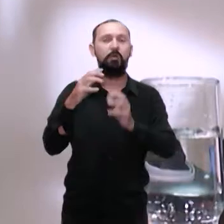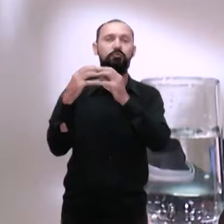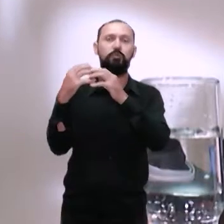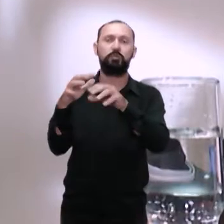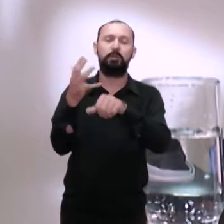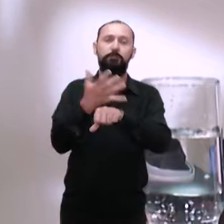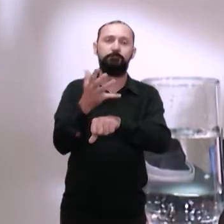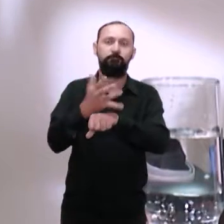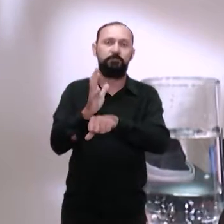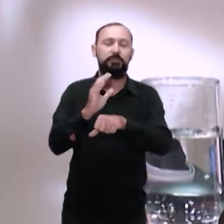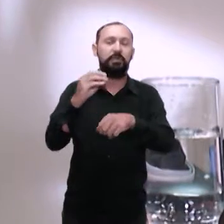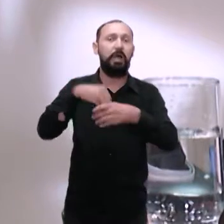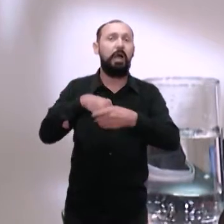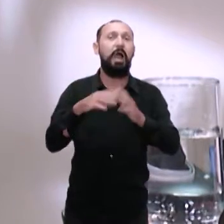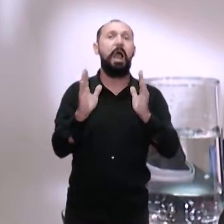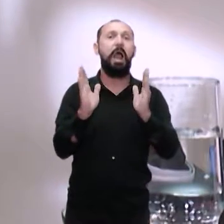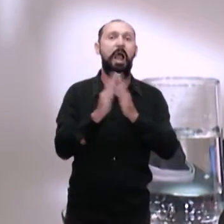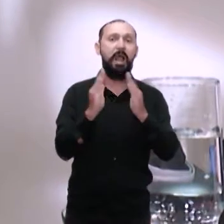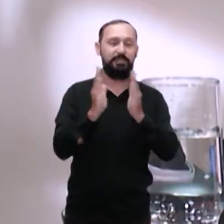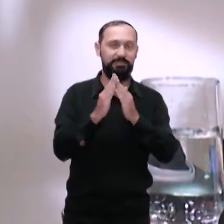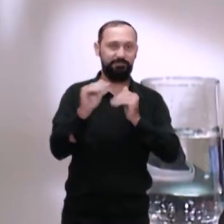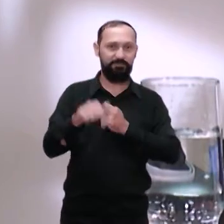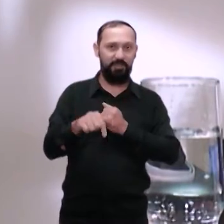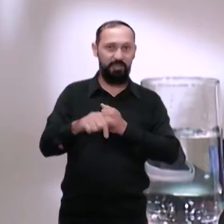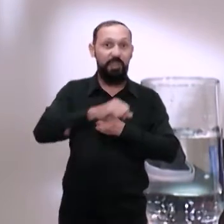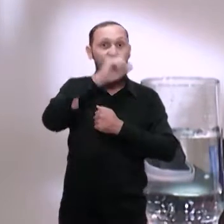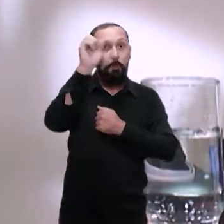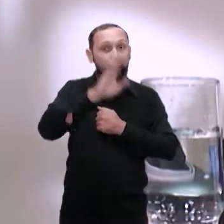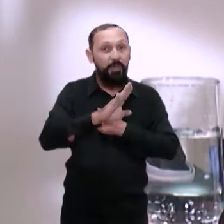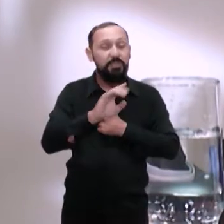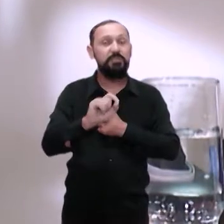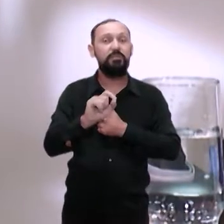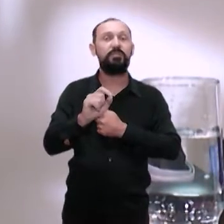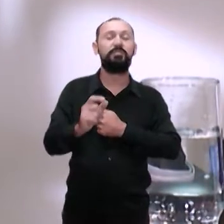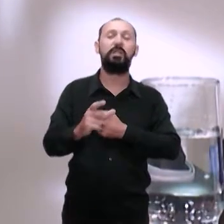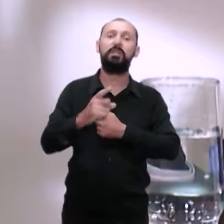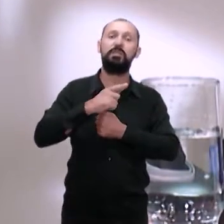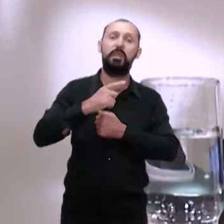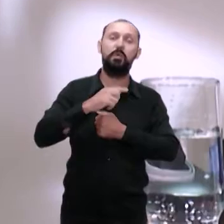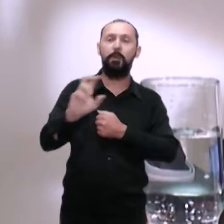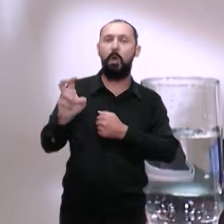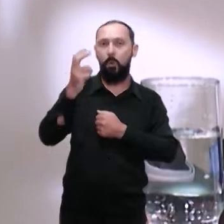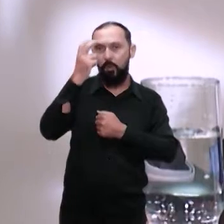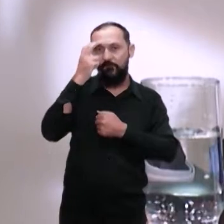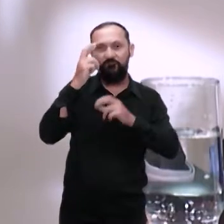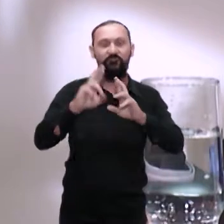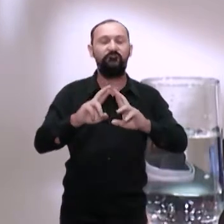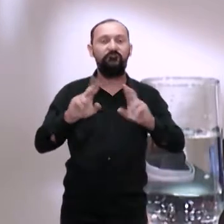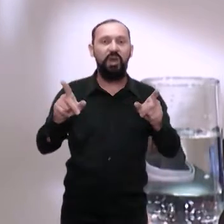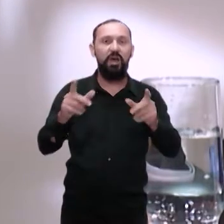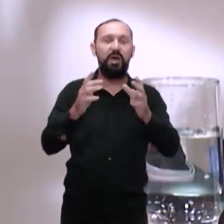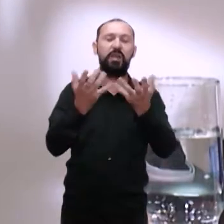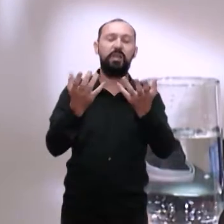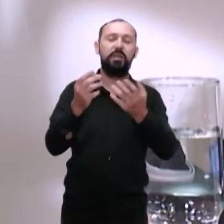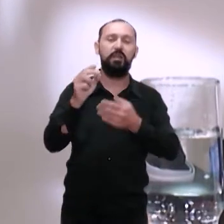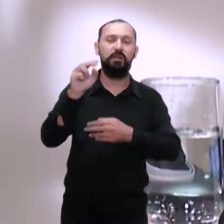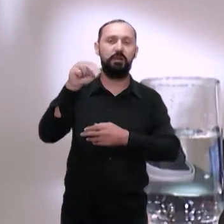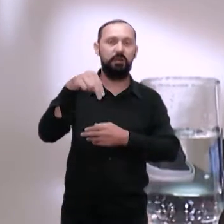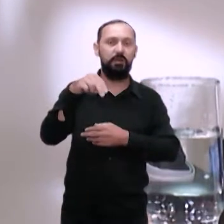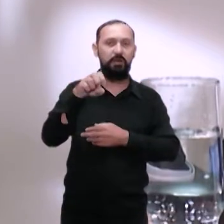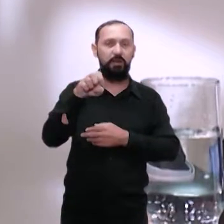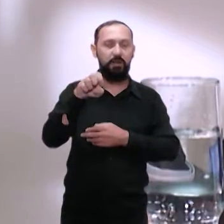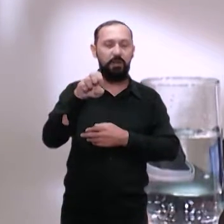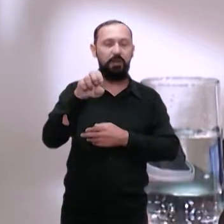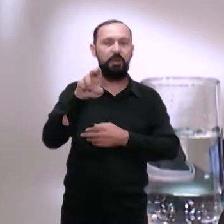querem treinar os seus cérebros nas suas próprias casas. Aqui no Brasil, que nós temos uma cultura diferente. O